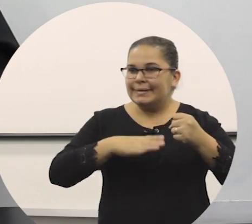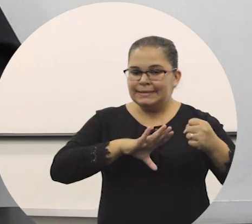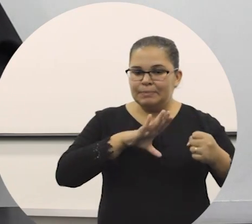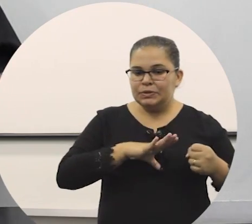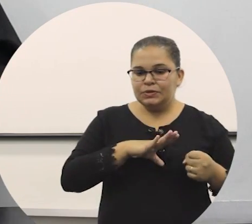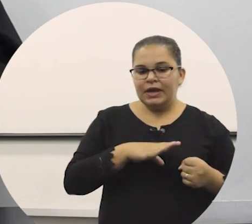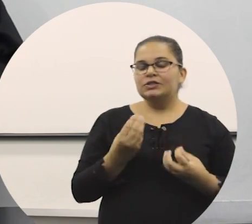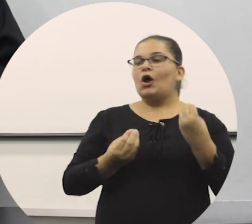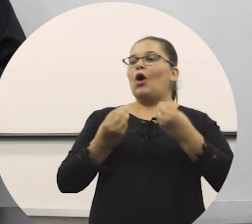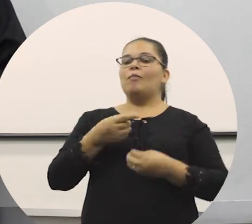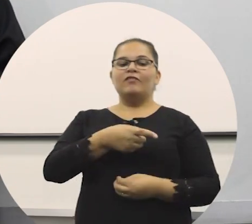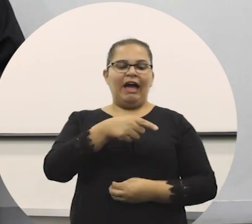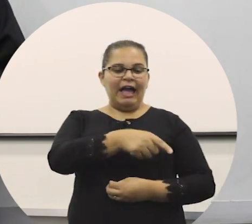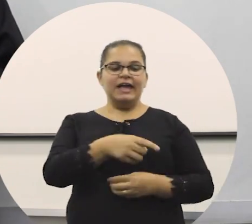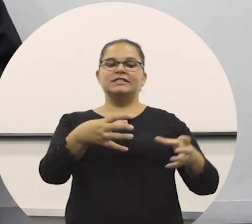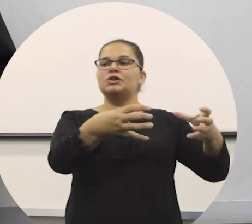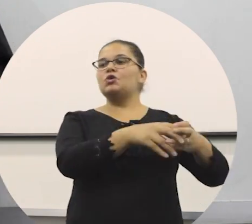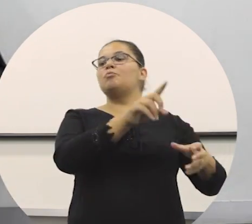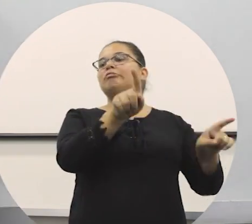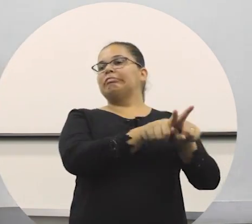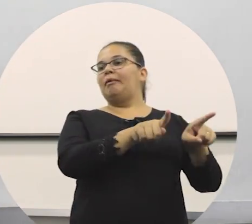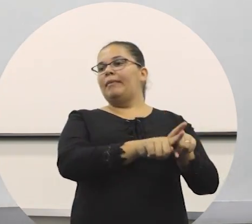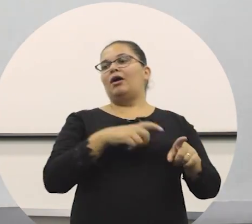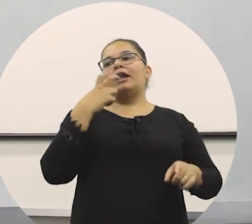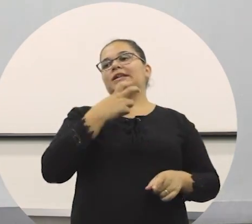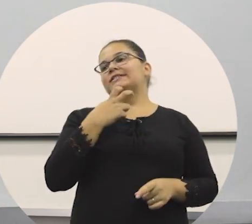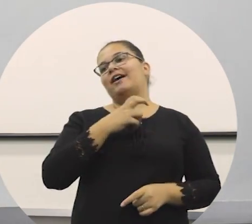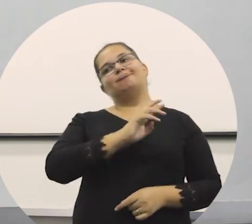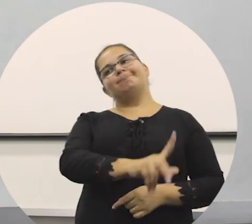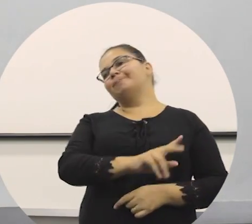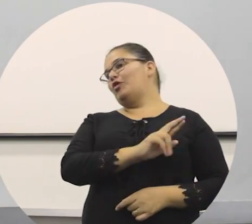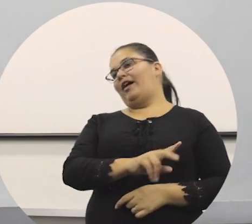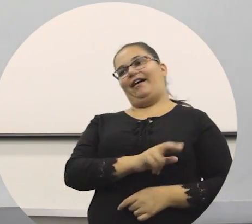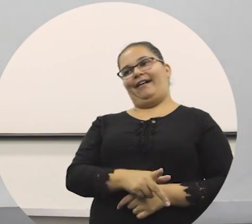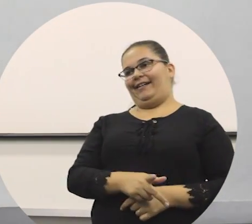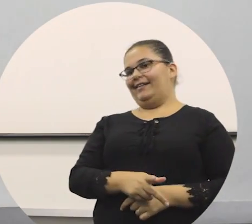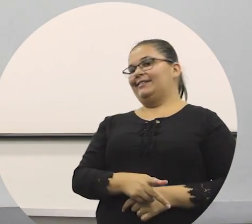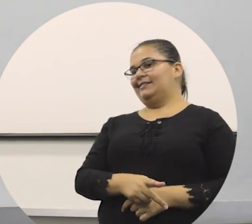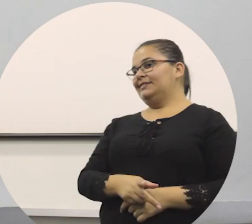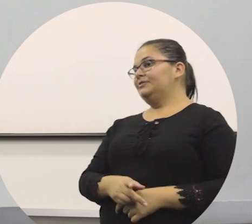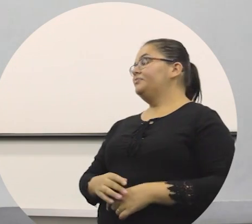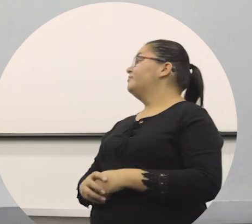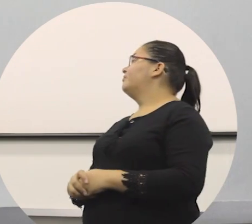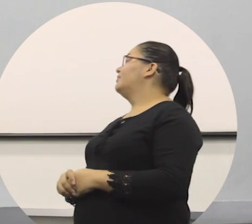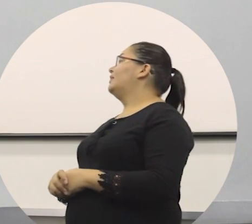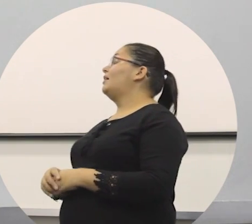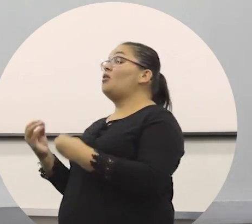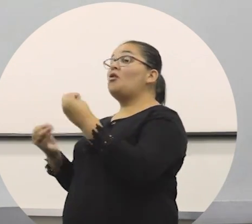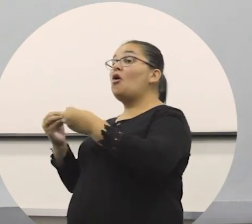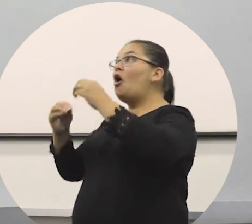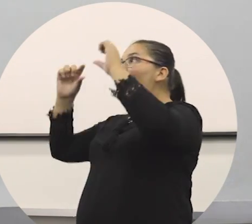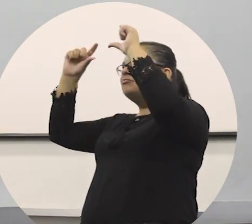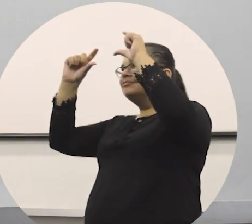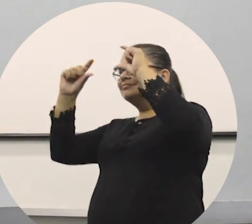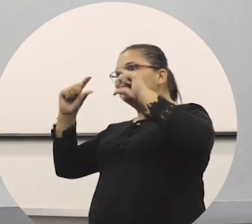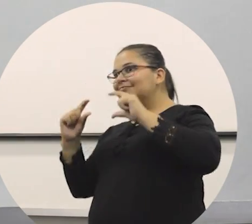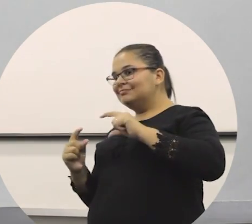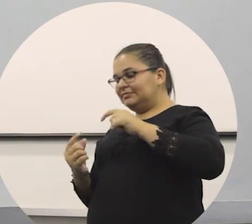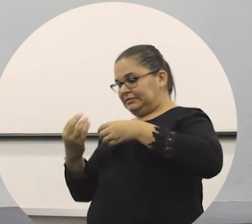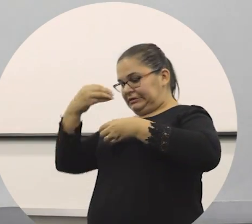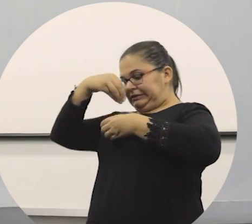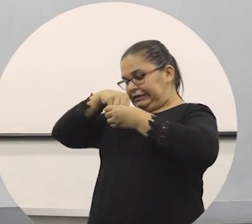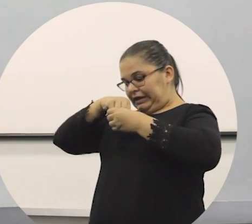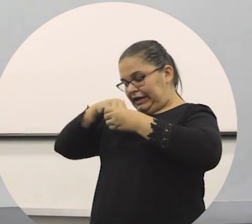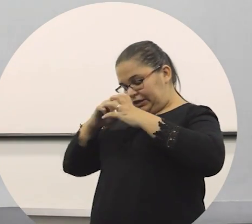eles são oralizados, porque não são. Né? Nós estamos pensando, não está aqui mais, mas em como aquele processamento interno,